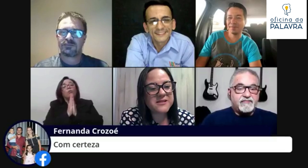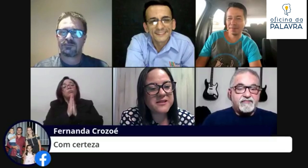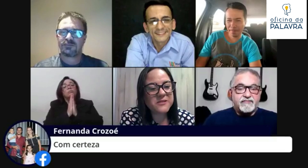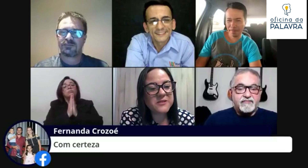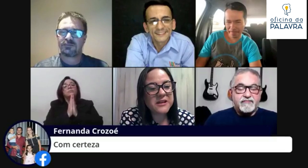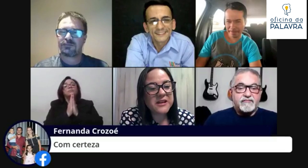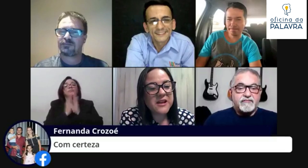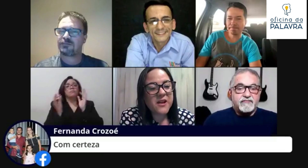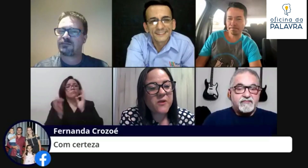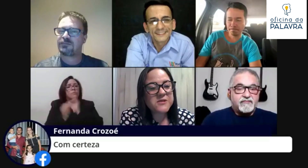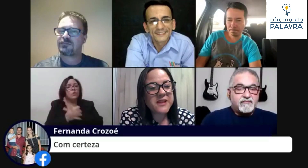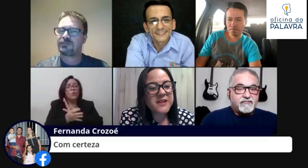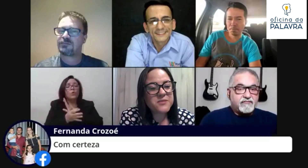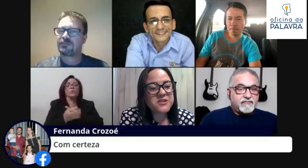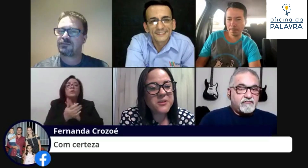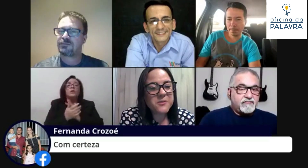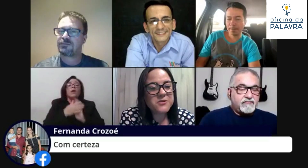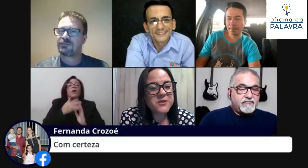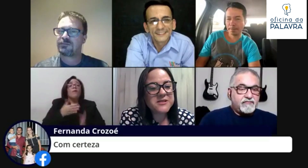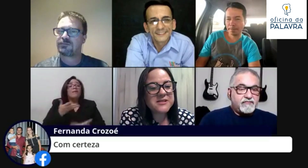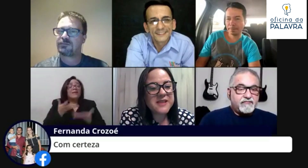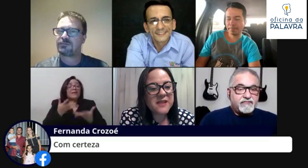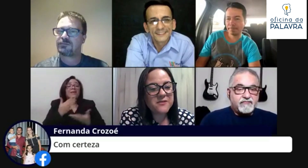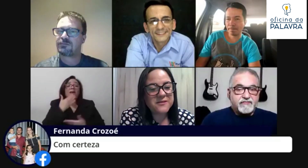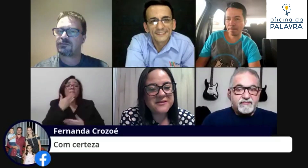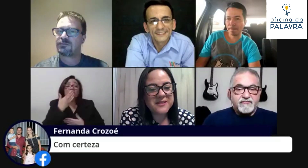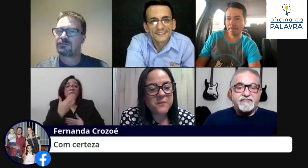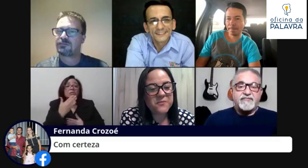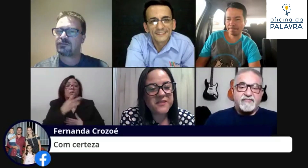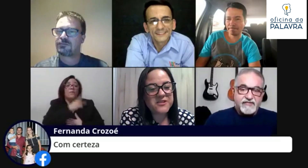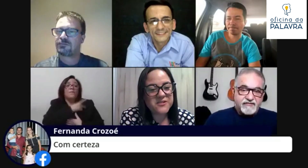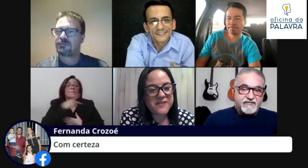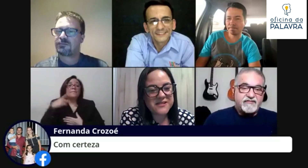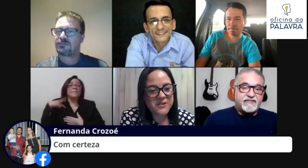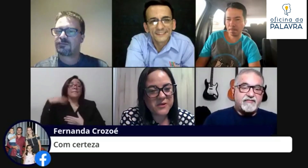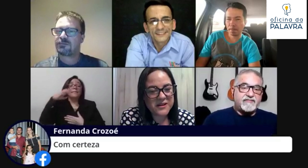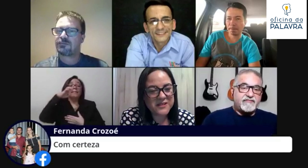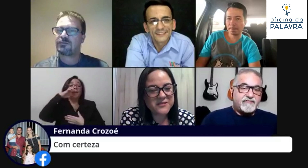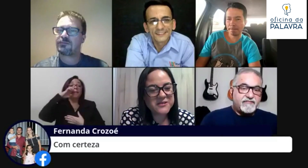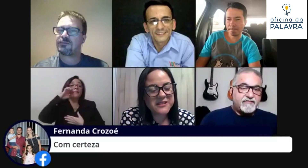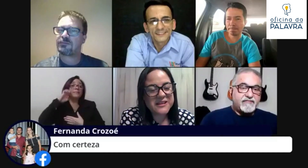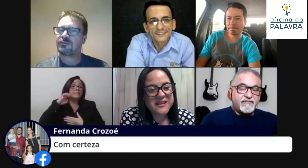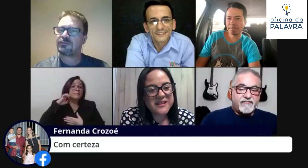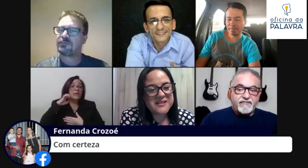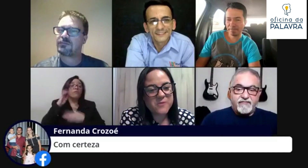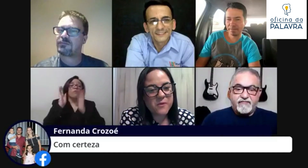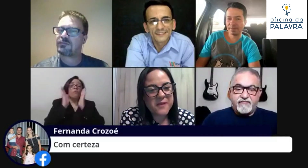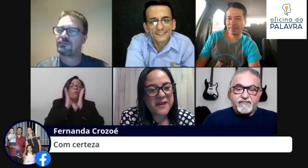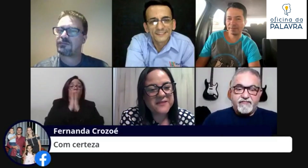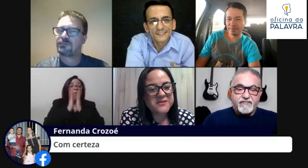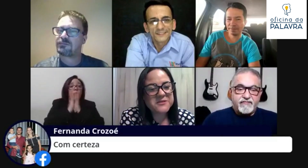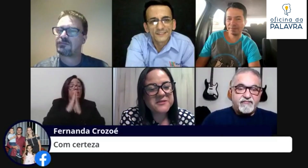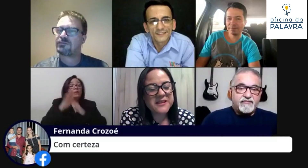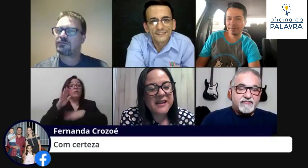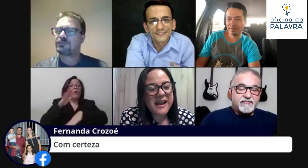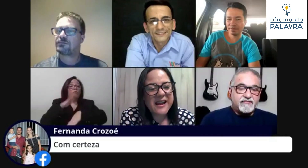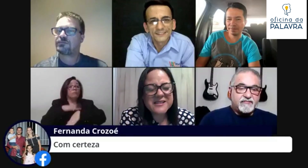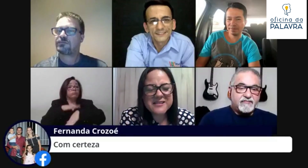uma oração. Gostaria de pedir ao pastor Estevão, então, que estivesse orando nesse